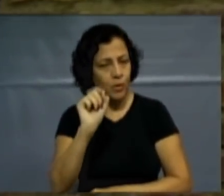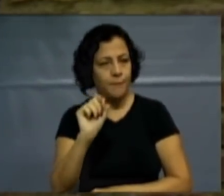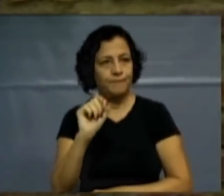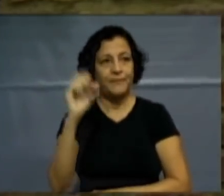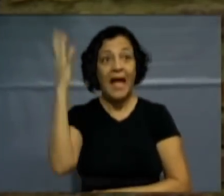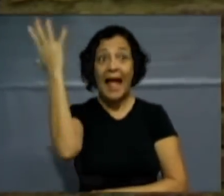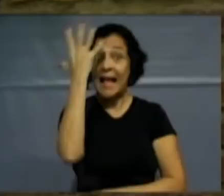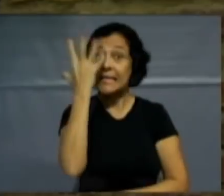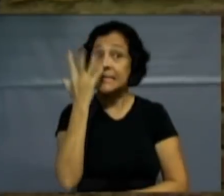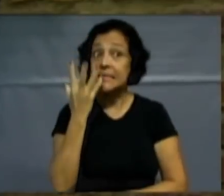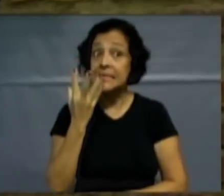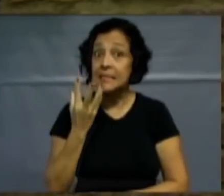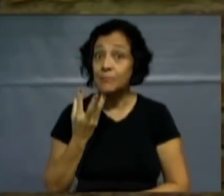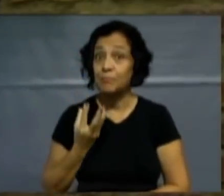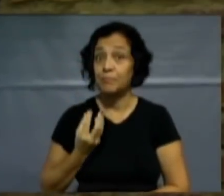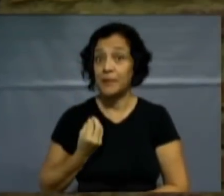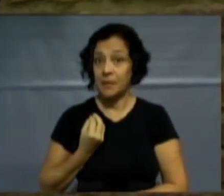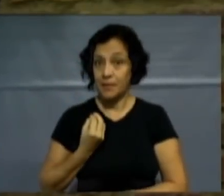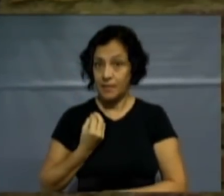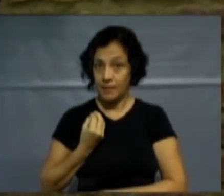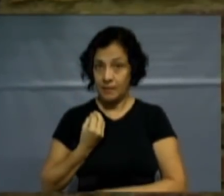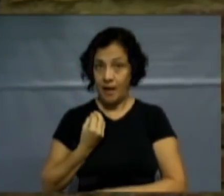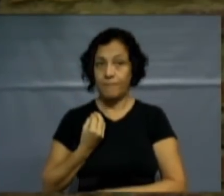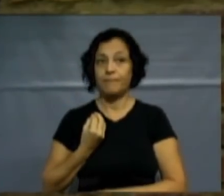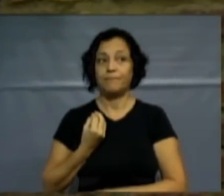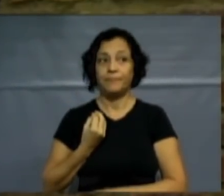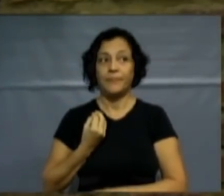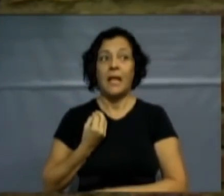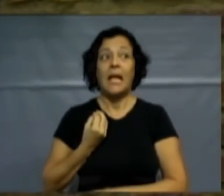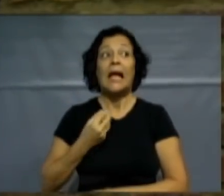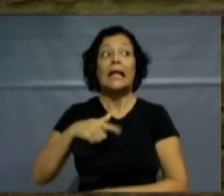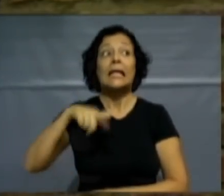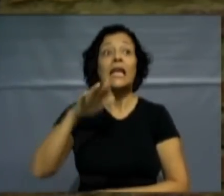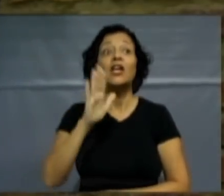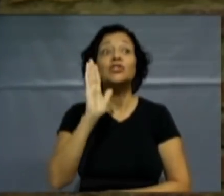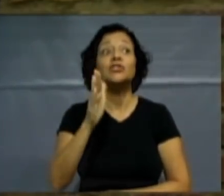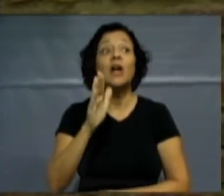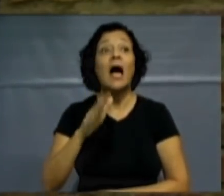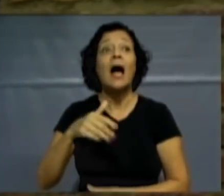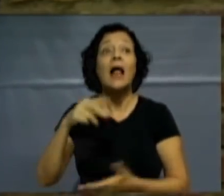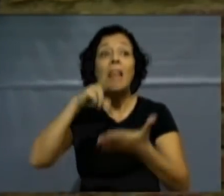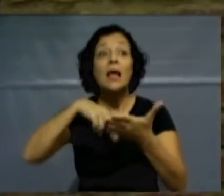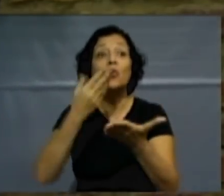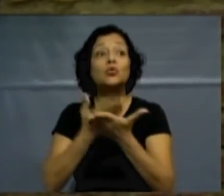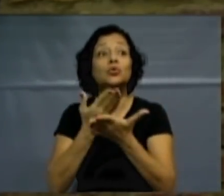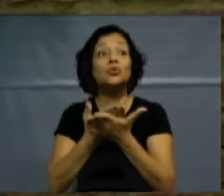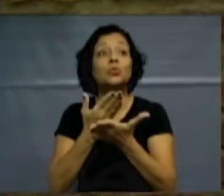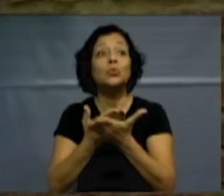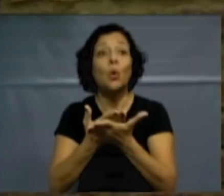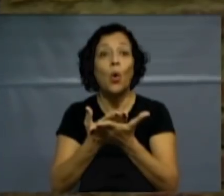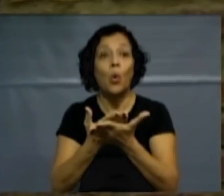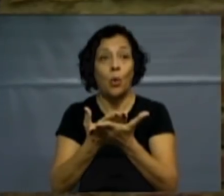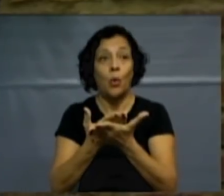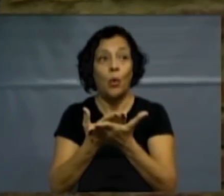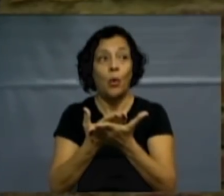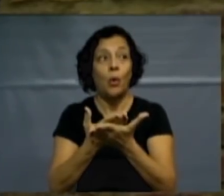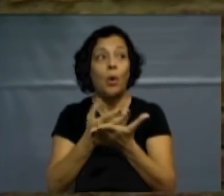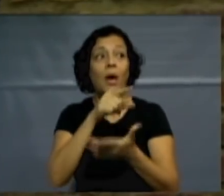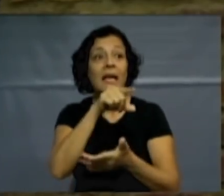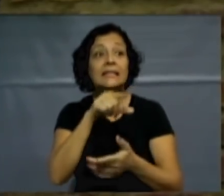Espírita não conhece o livro Atos dos Apóstolos. Quem já leu e estudou esse livro, levanta a mão, por favor.